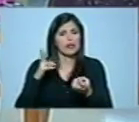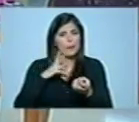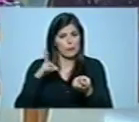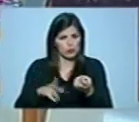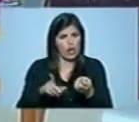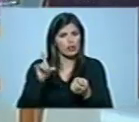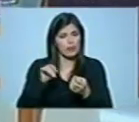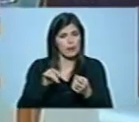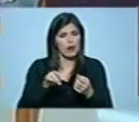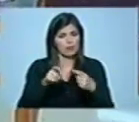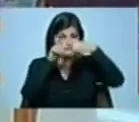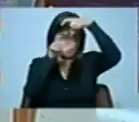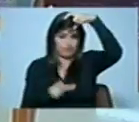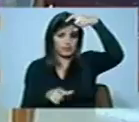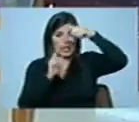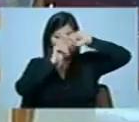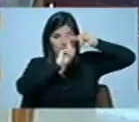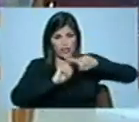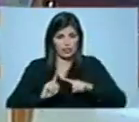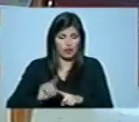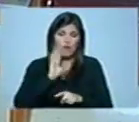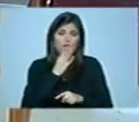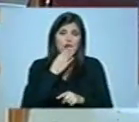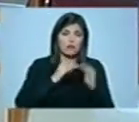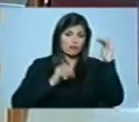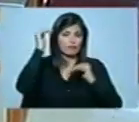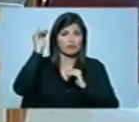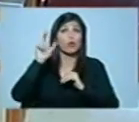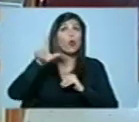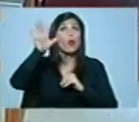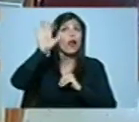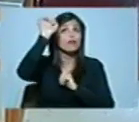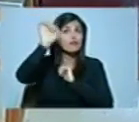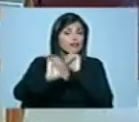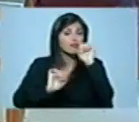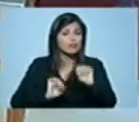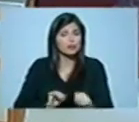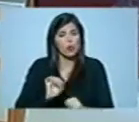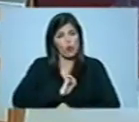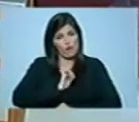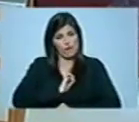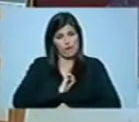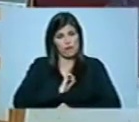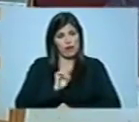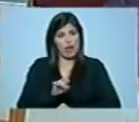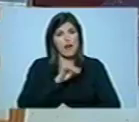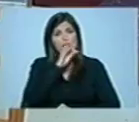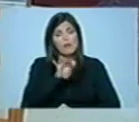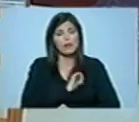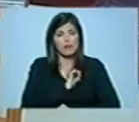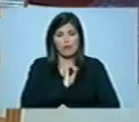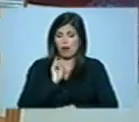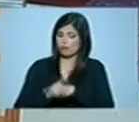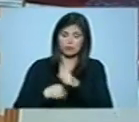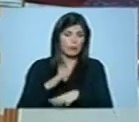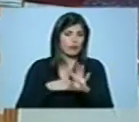em Portugal inteiro também são diferentes. Completamente. O meu é o que a minha família sempre fez.